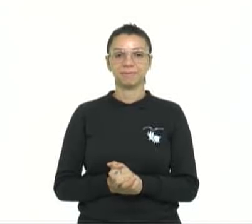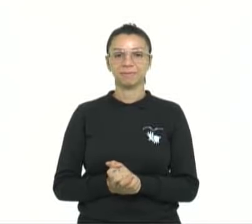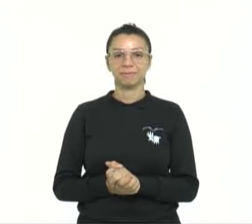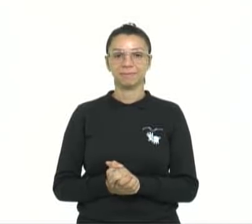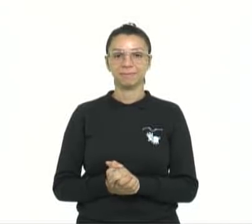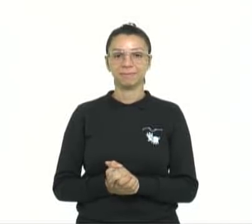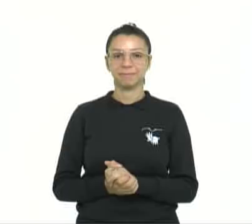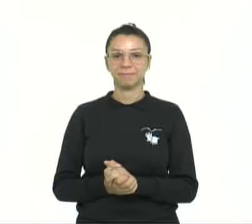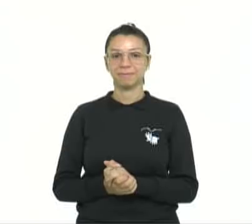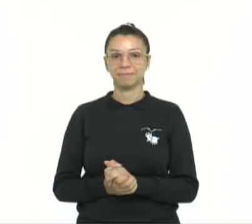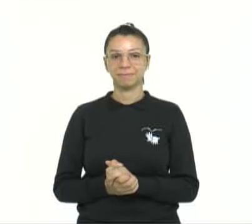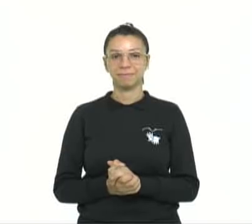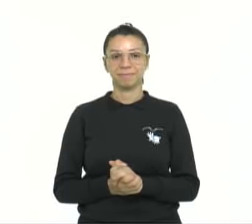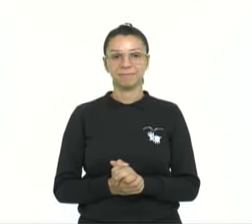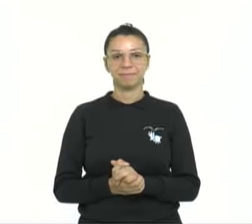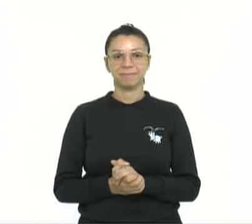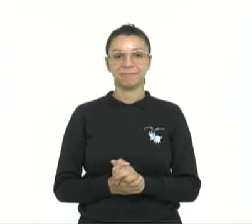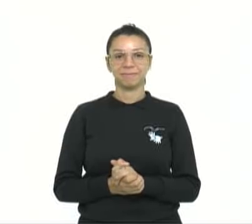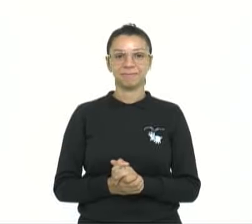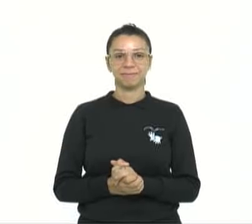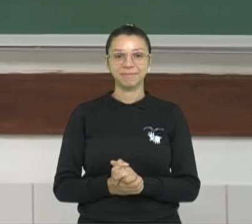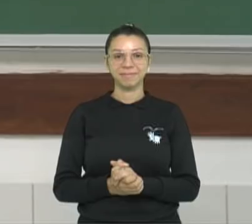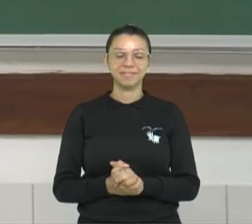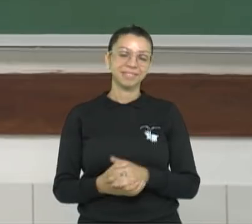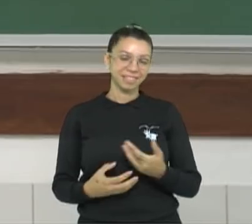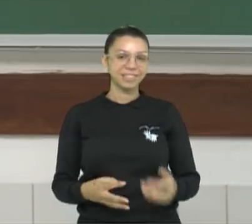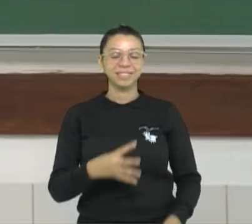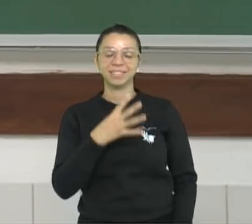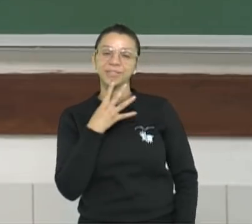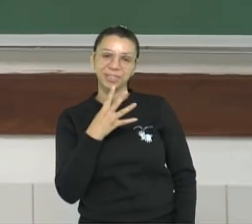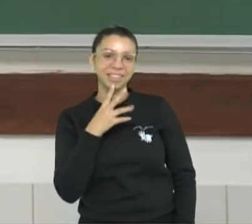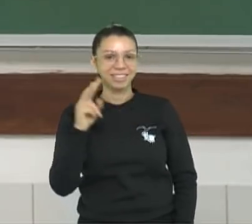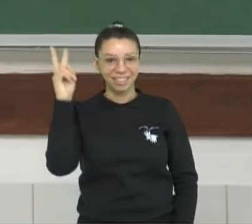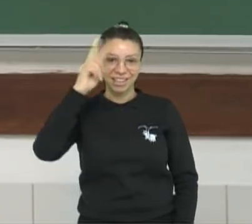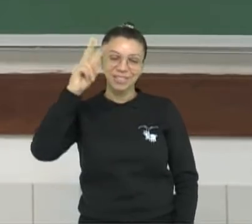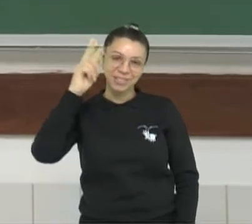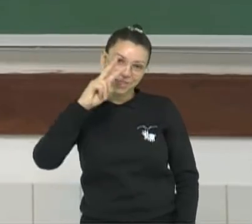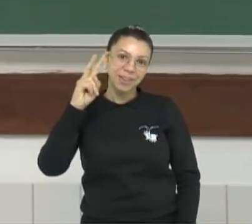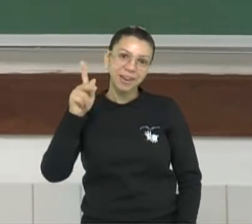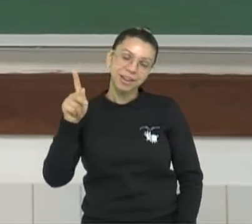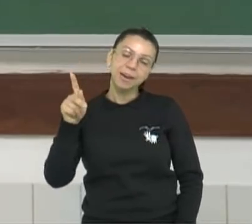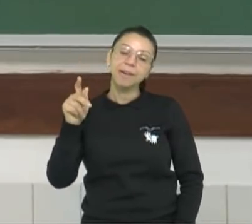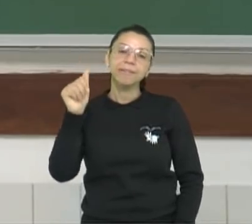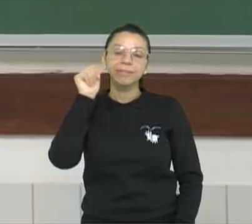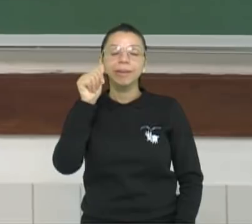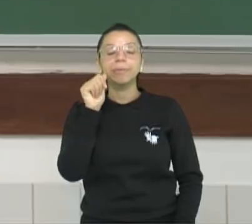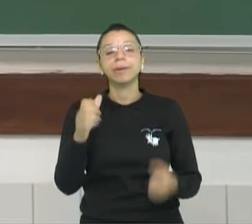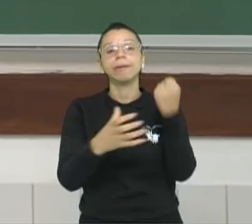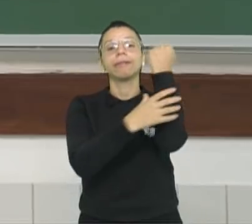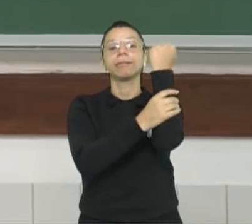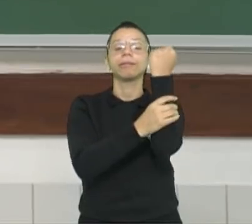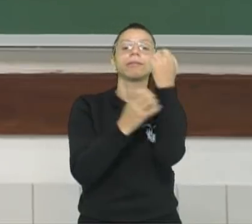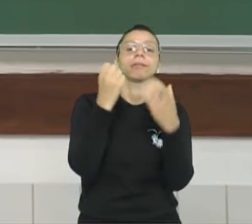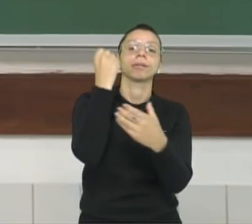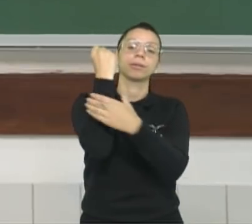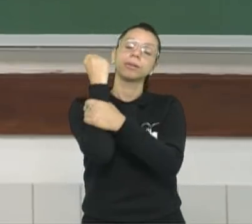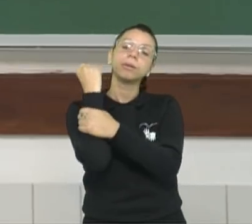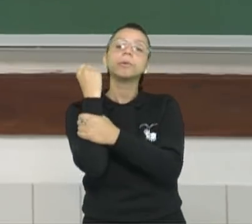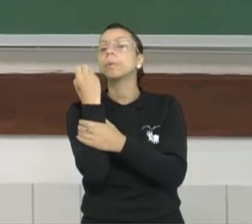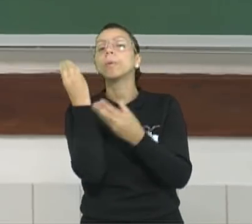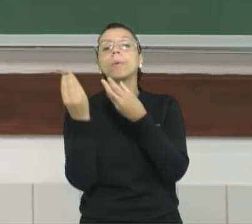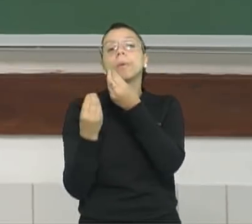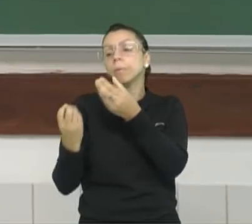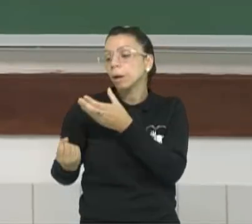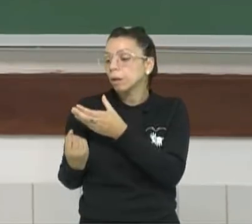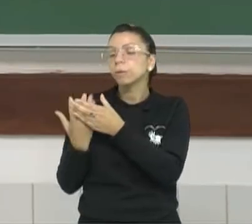is Princess Diana of Themyscira. Você deve conhecer a história da Mulher Maravilha, né? De onde ela veio, de onde ela